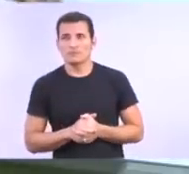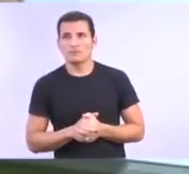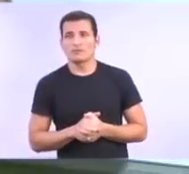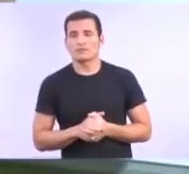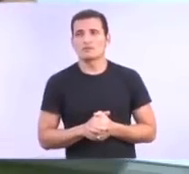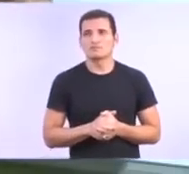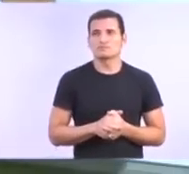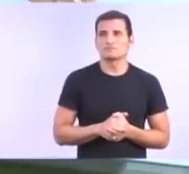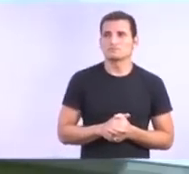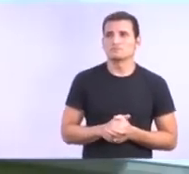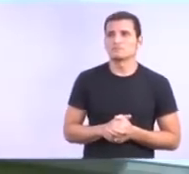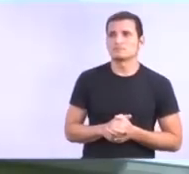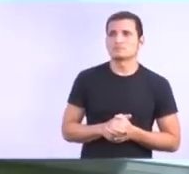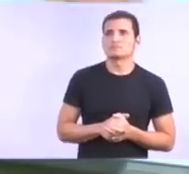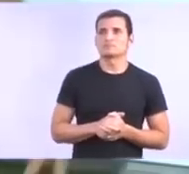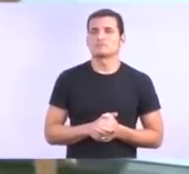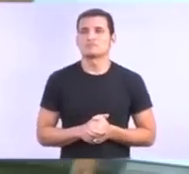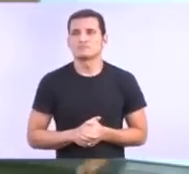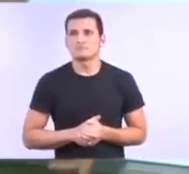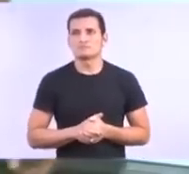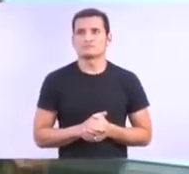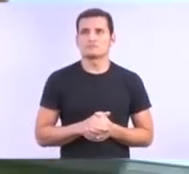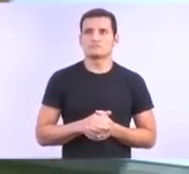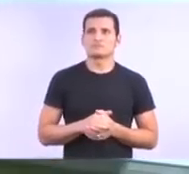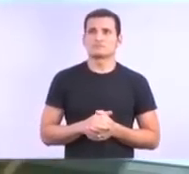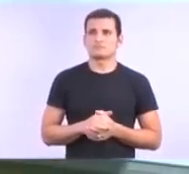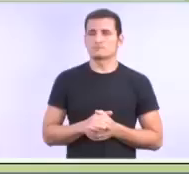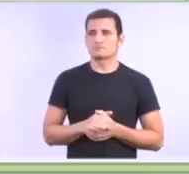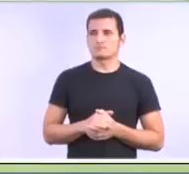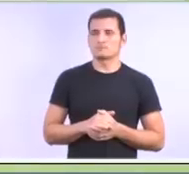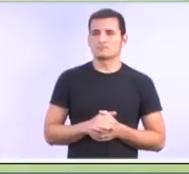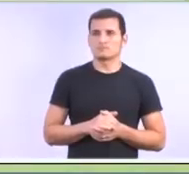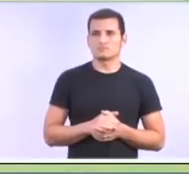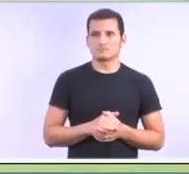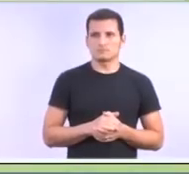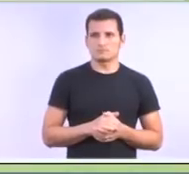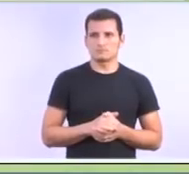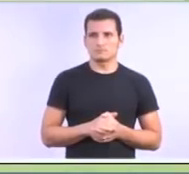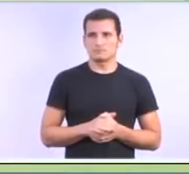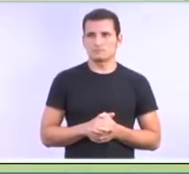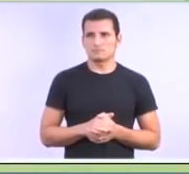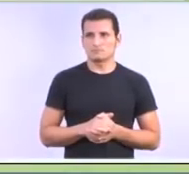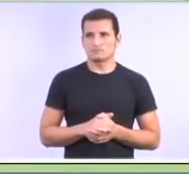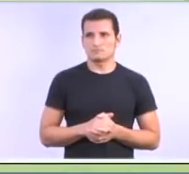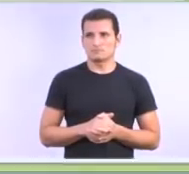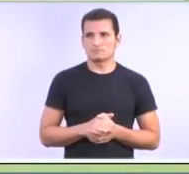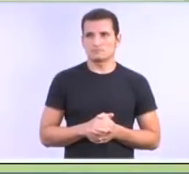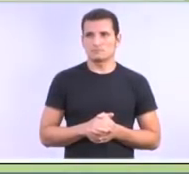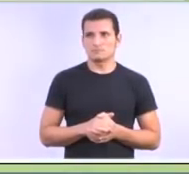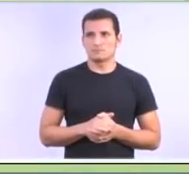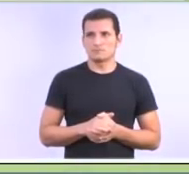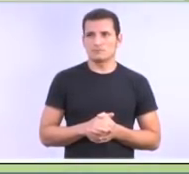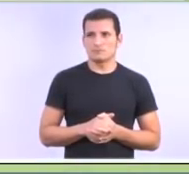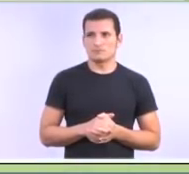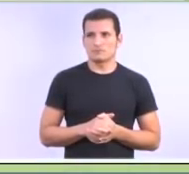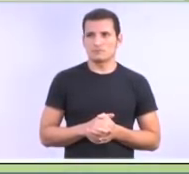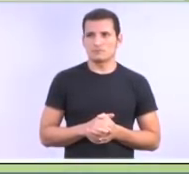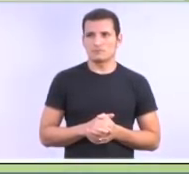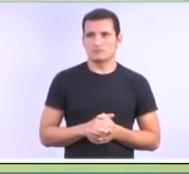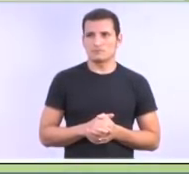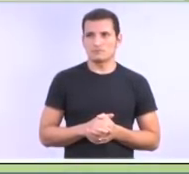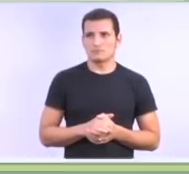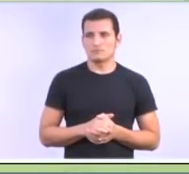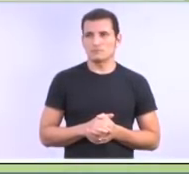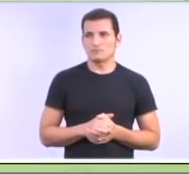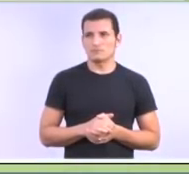exceção, eu vou gritar bem alto, olha, deu problema. Pum, gerar uma nova